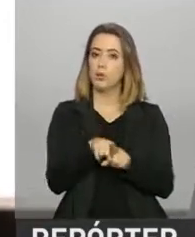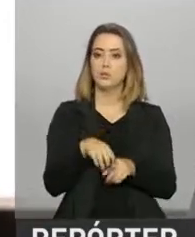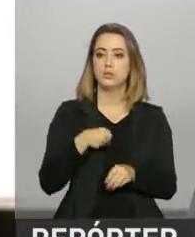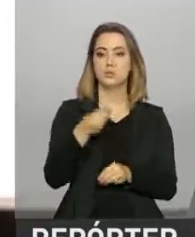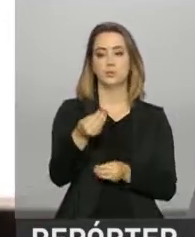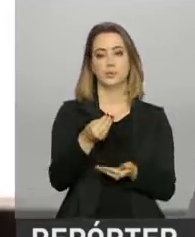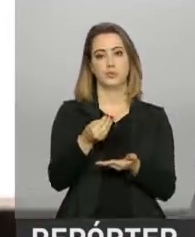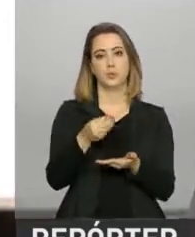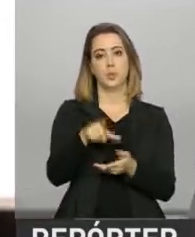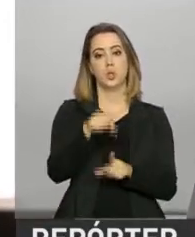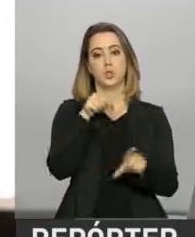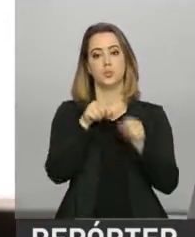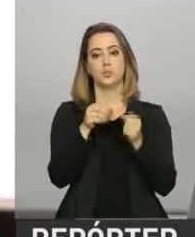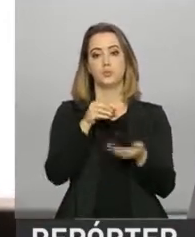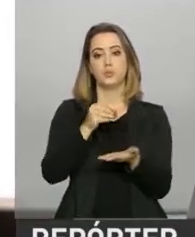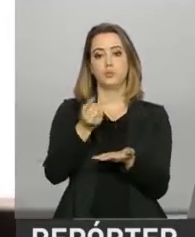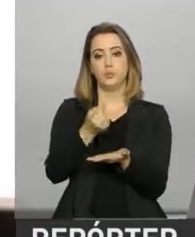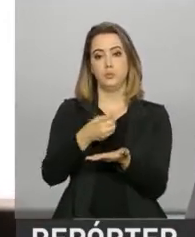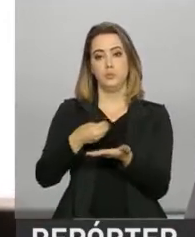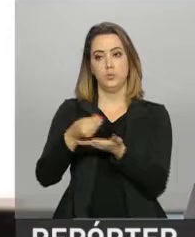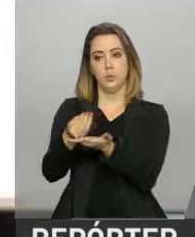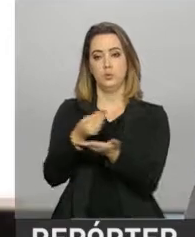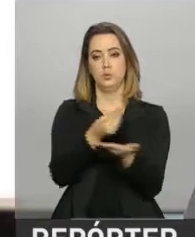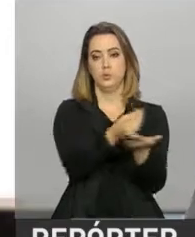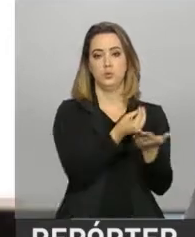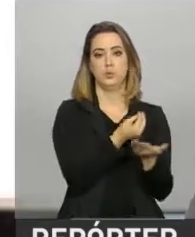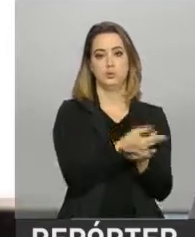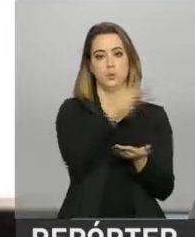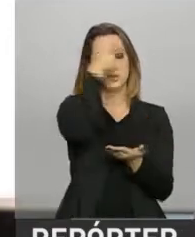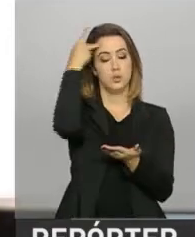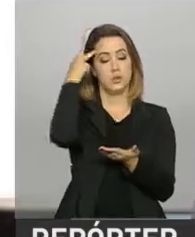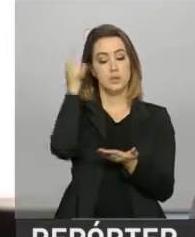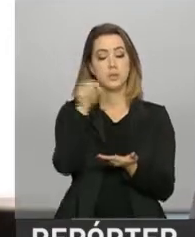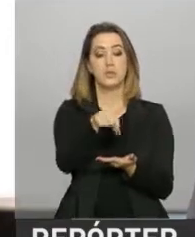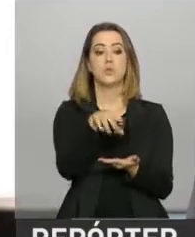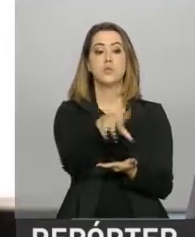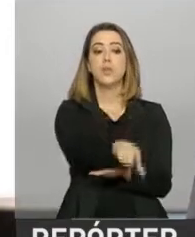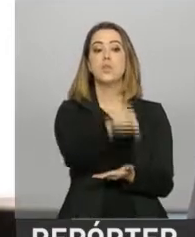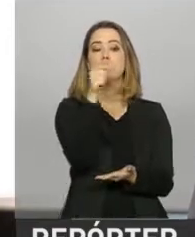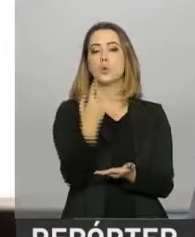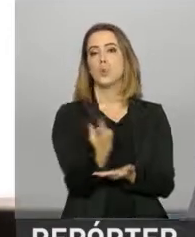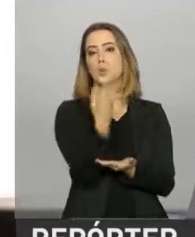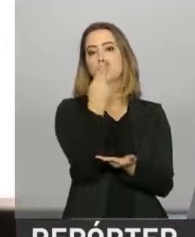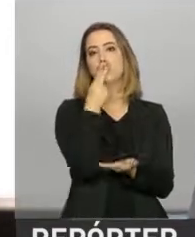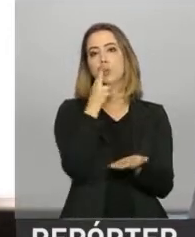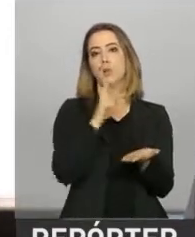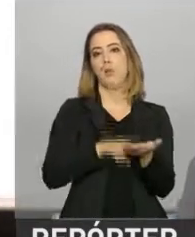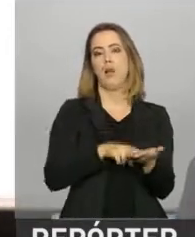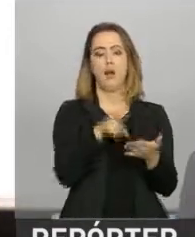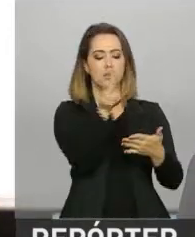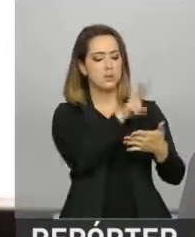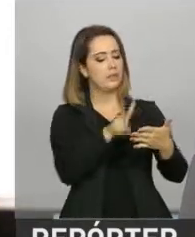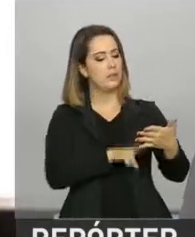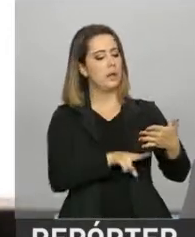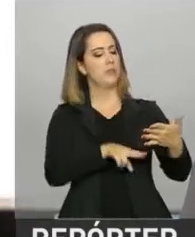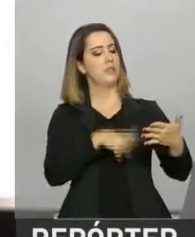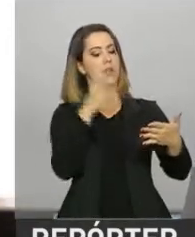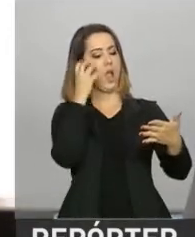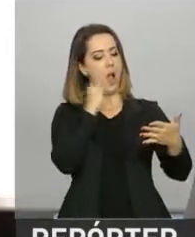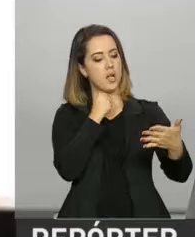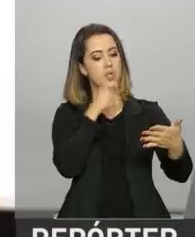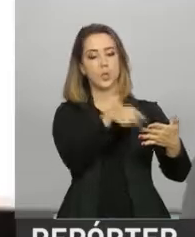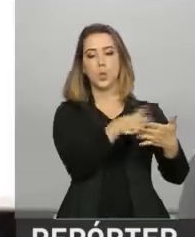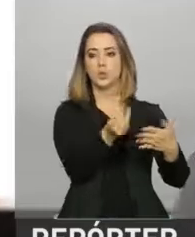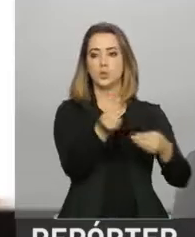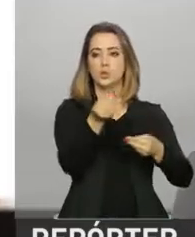em diversos centros e as pessoas vão lá e adota essa cartinha vão ler tenho certeza que vão se emocionar